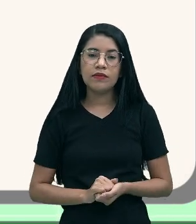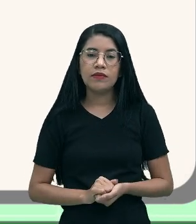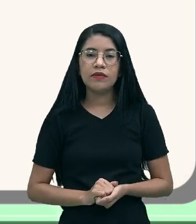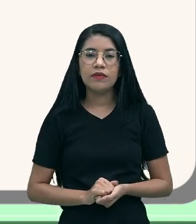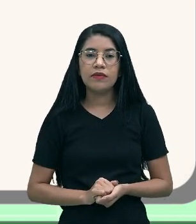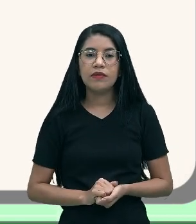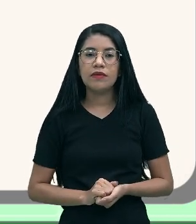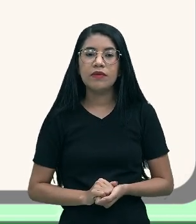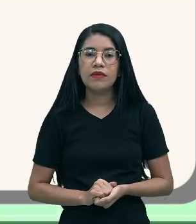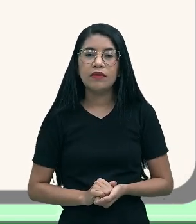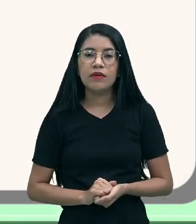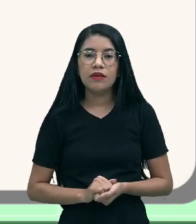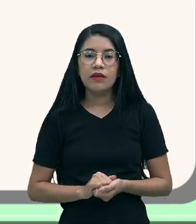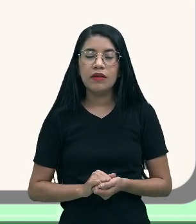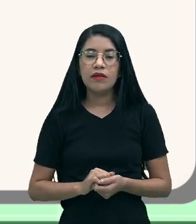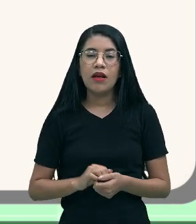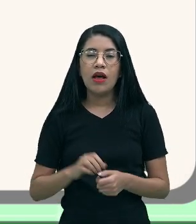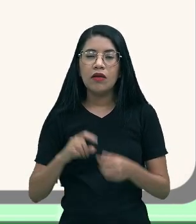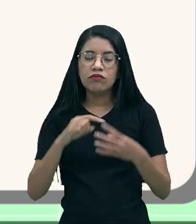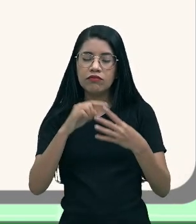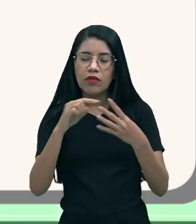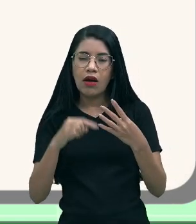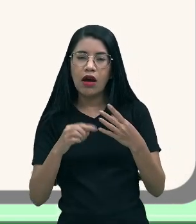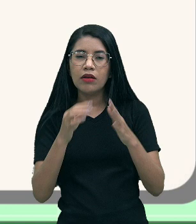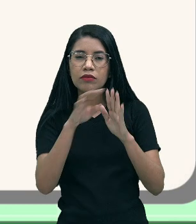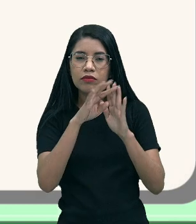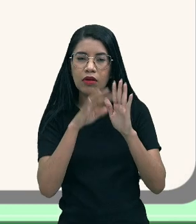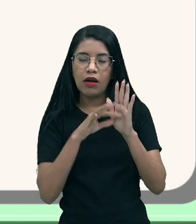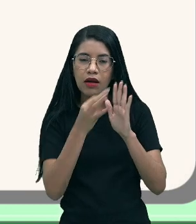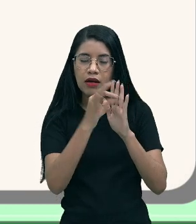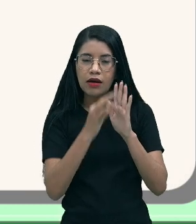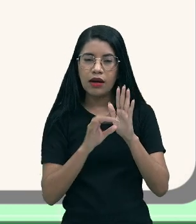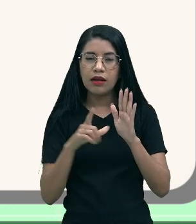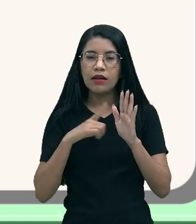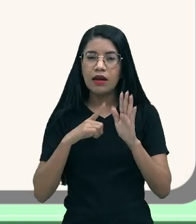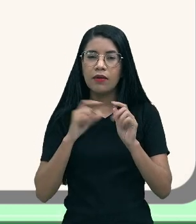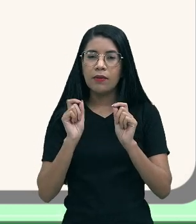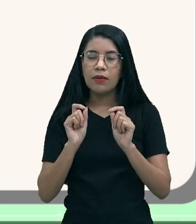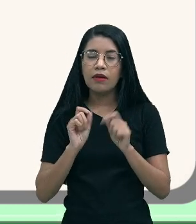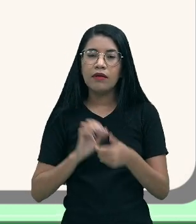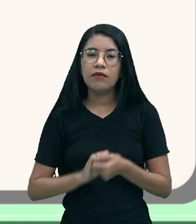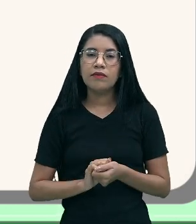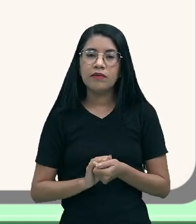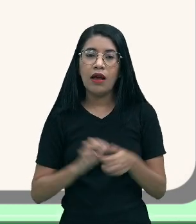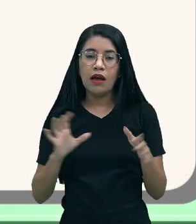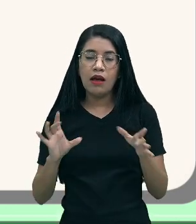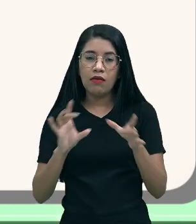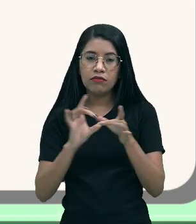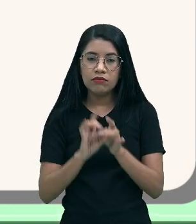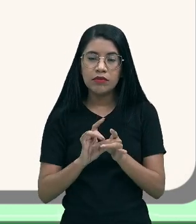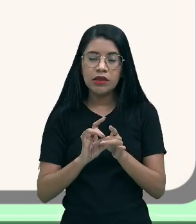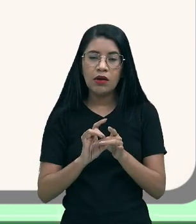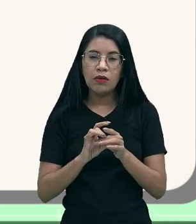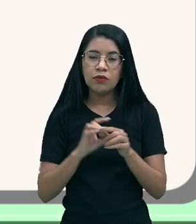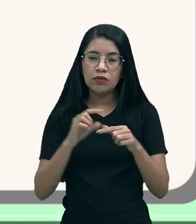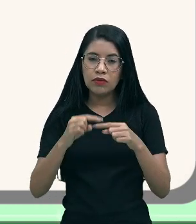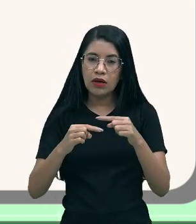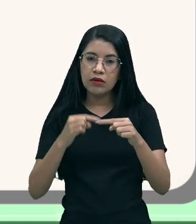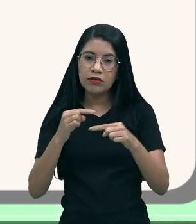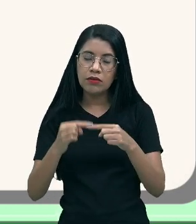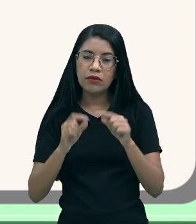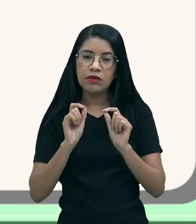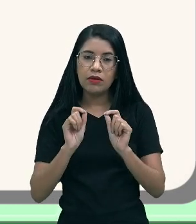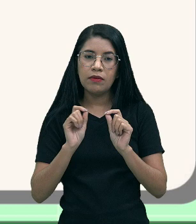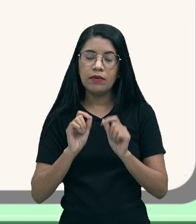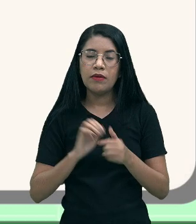né, nos próximos tópicos, ainda no nosso checklist, nós vamos ter a associação de resistores, né? A gente